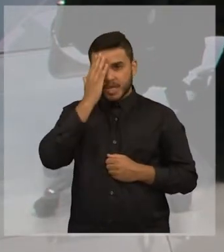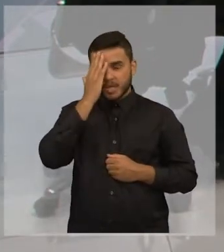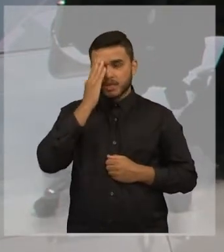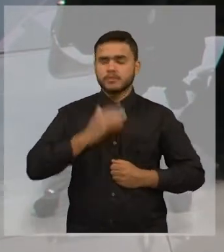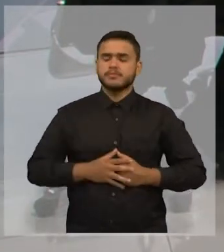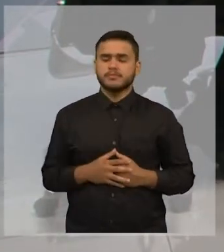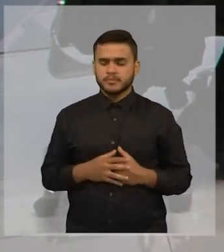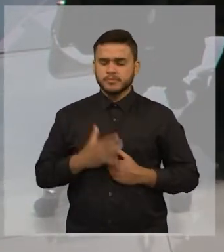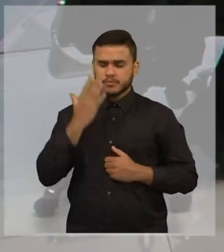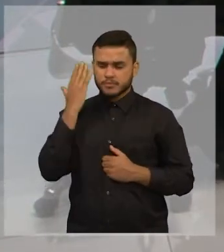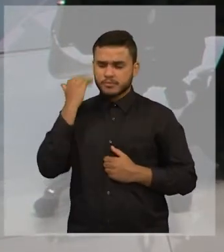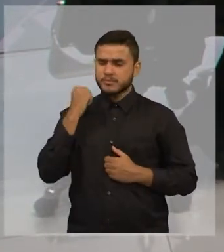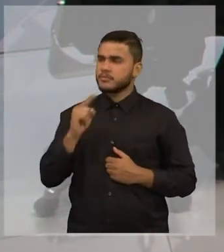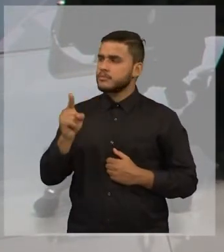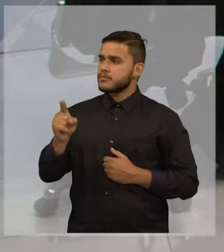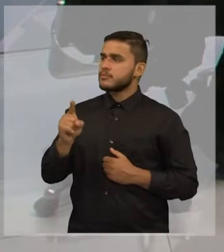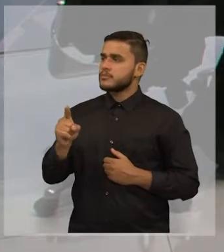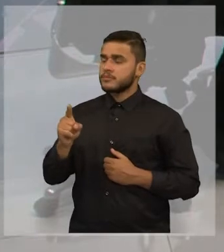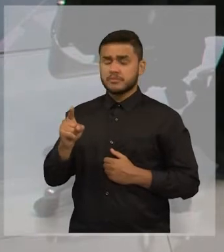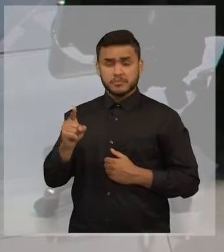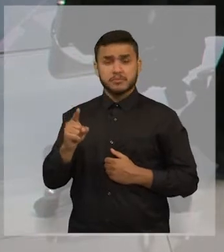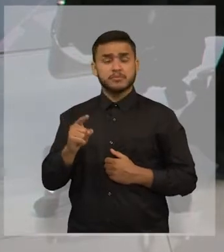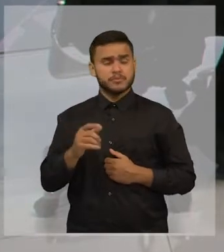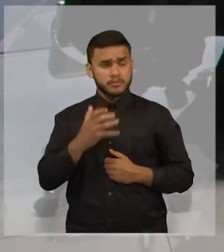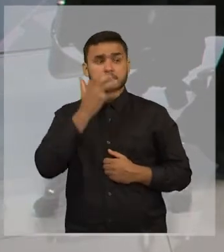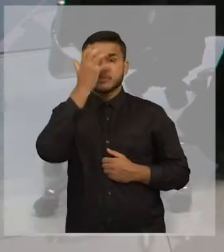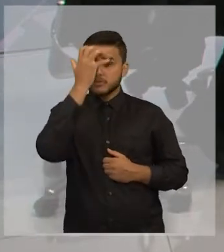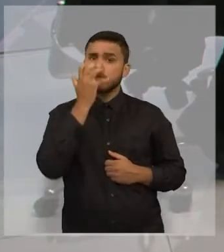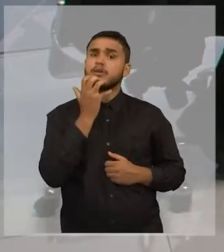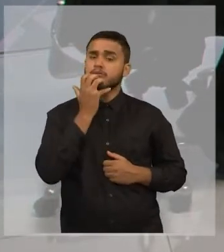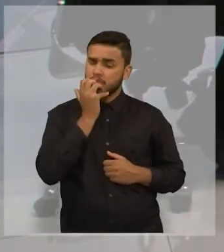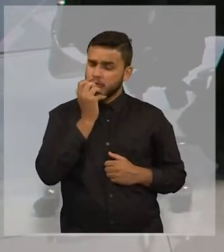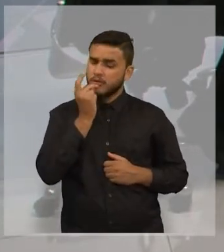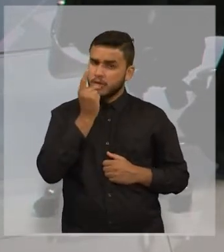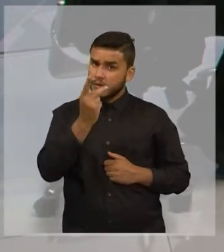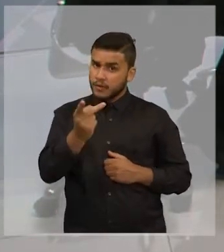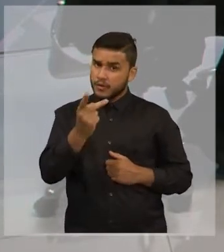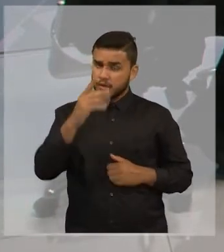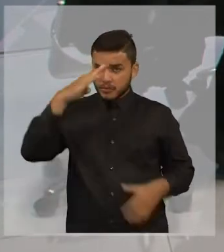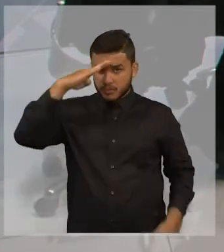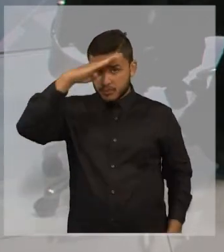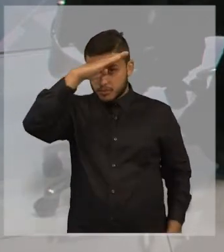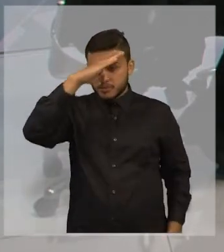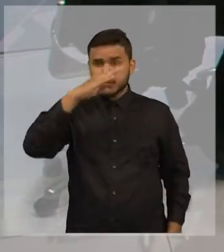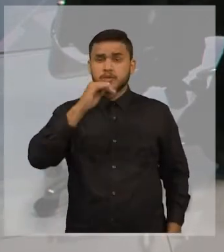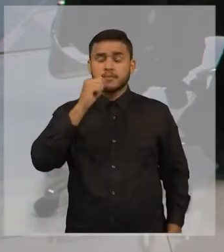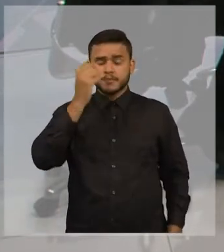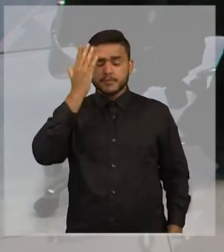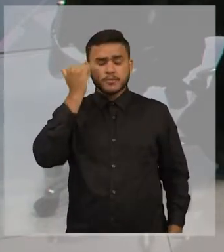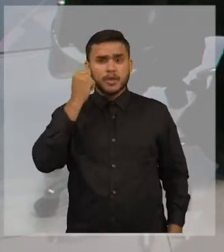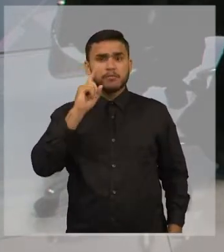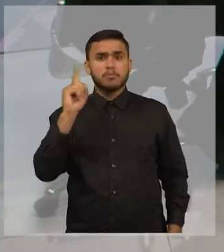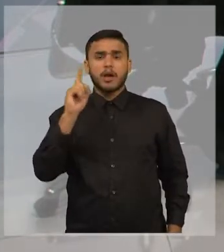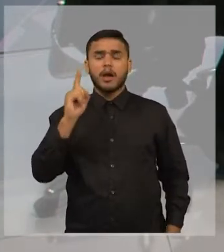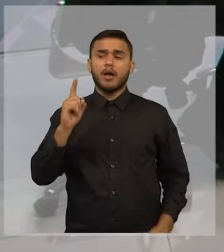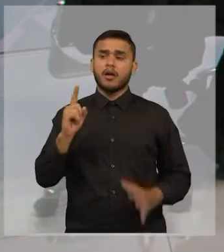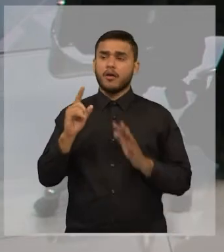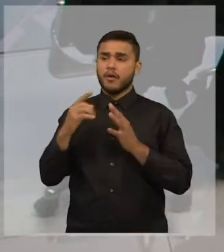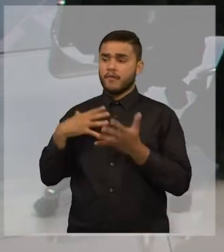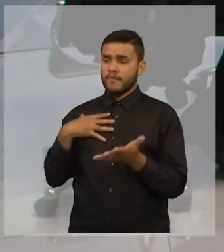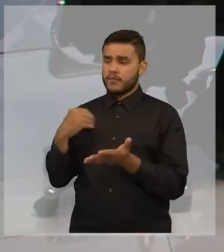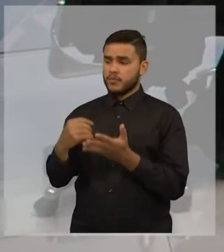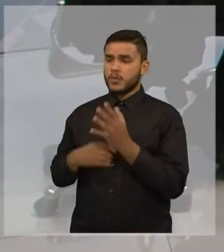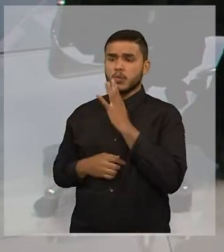separação. Vou considerar aqui uma coisa que o professor Moreira colocou. Há uma possibilidade séria que o Bolsonaro